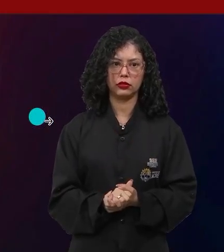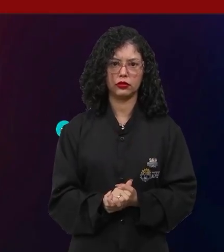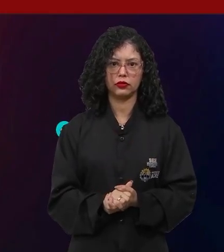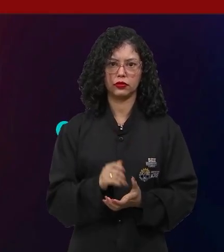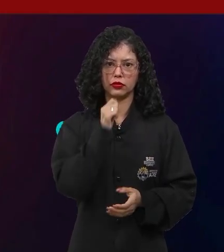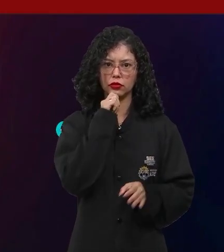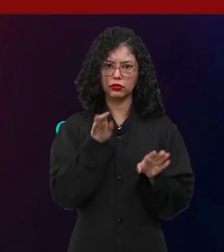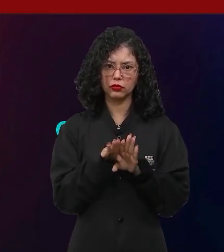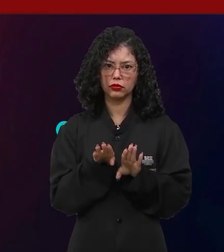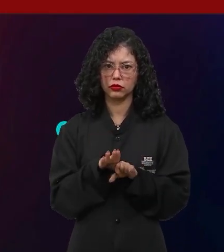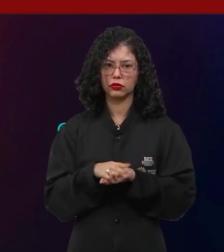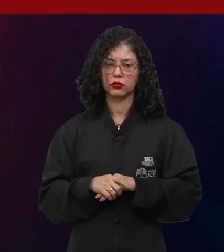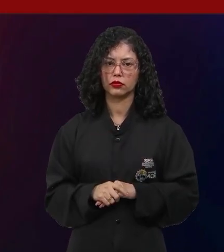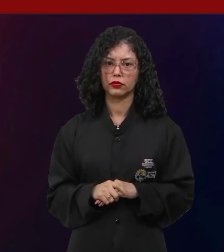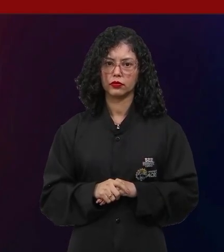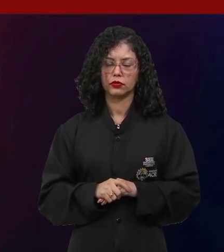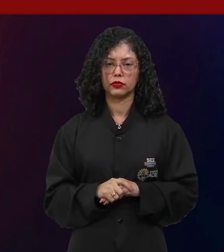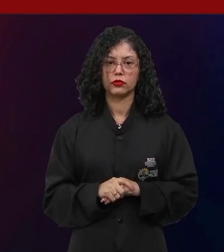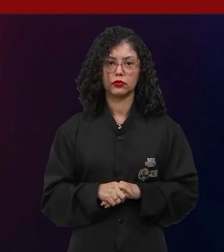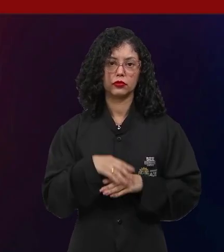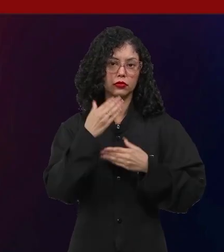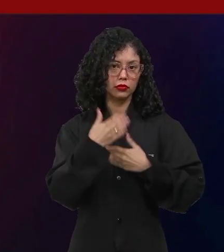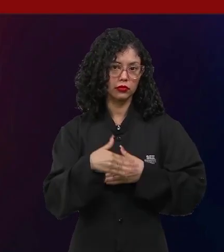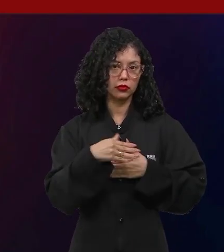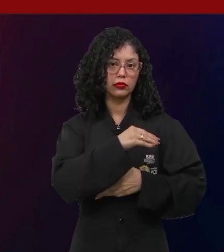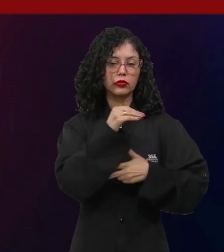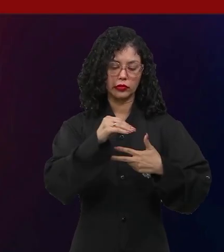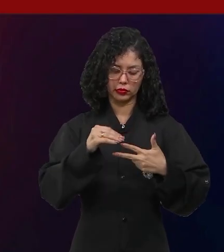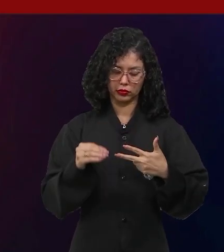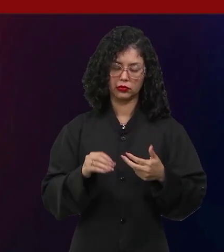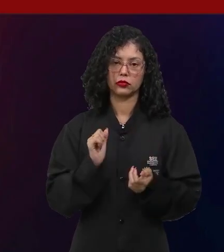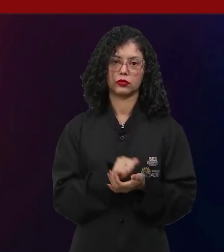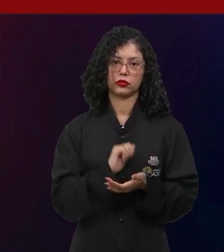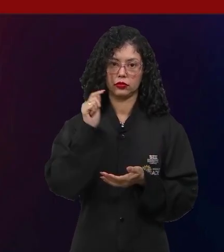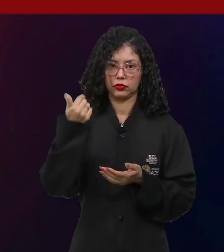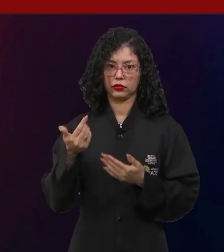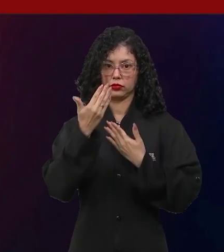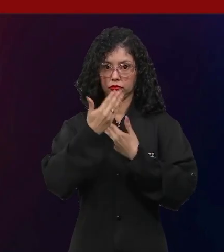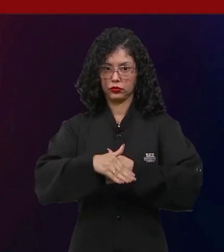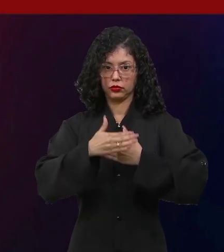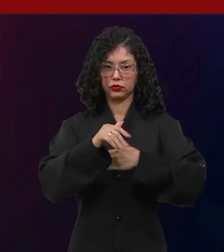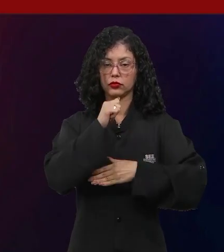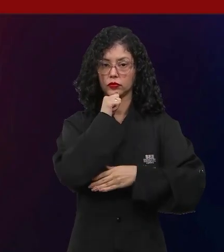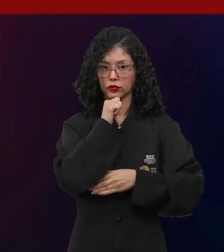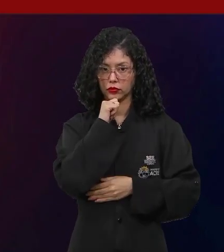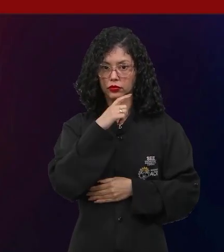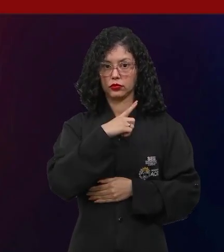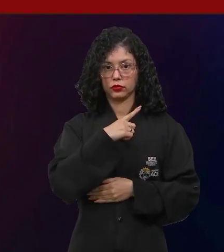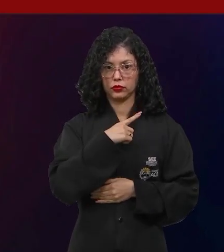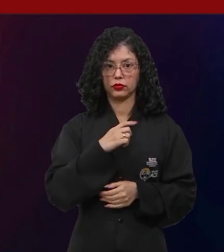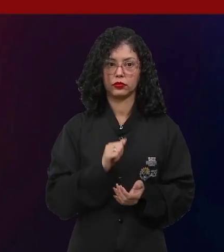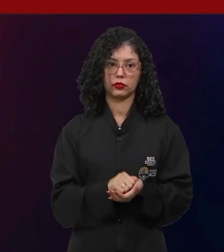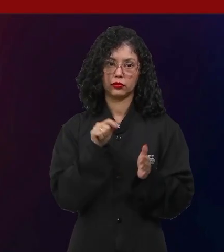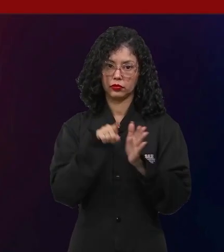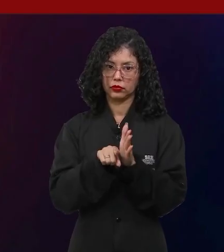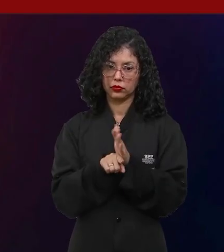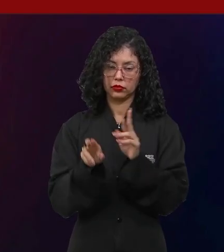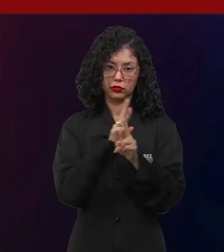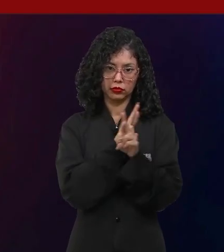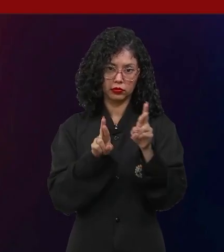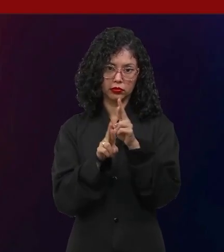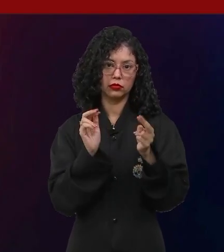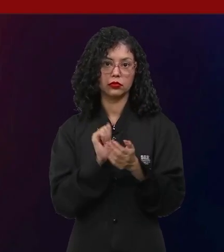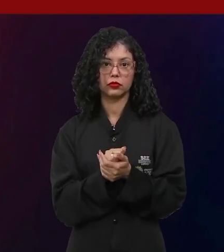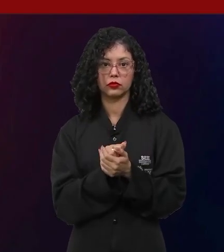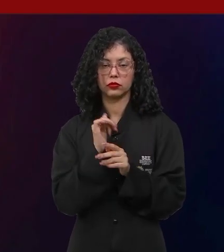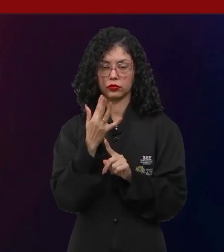importante você conhecer, porque quando você for fazer provas aí de Enem, outras provas, e que caia questões relacionadas